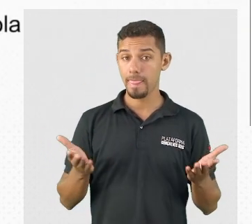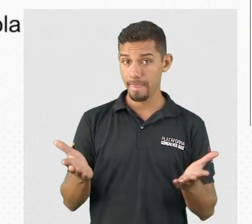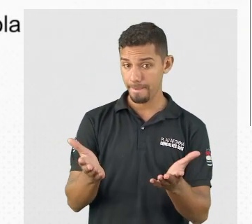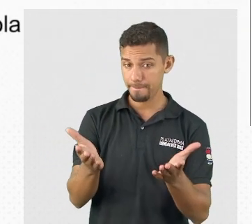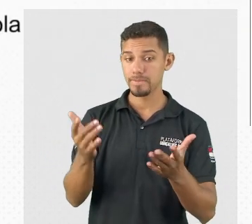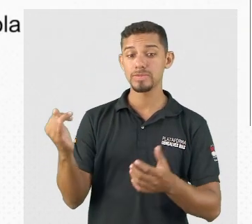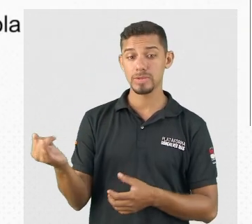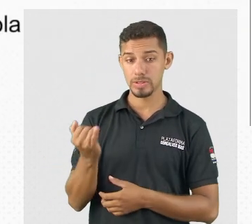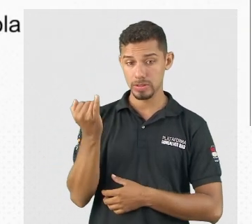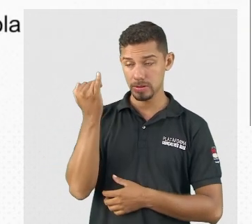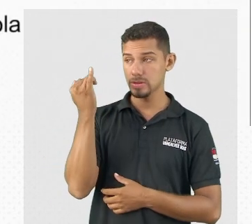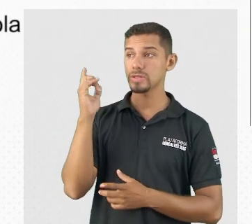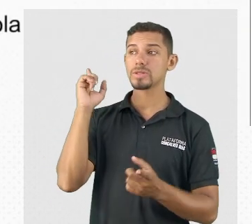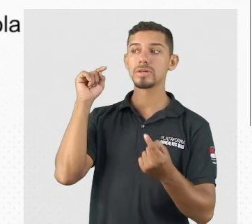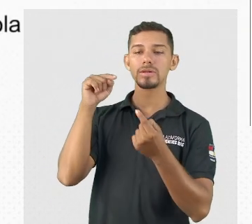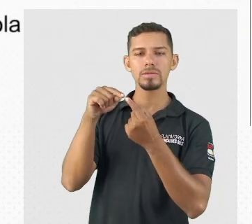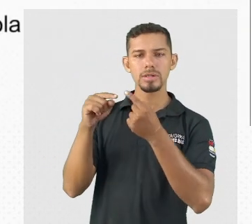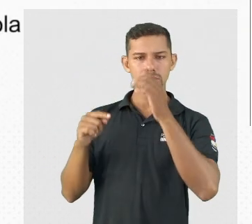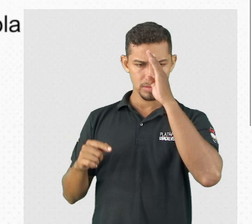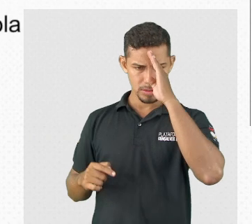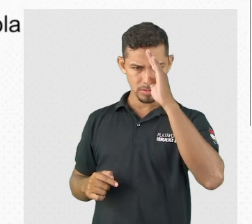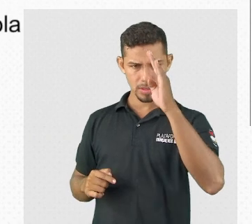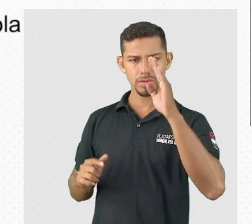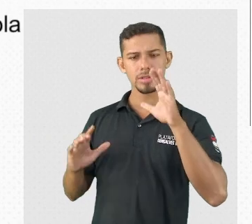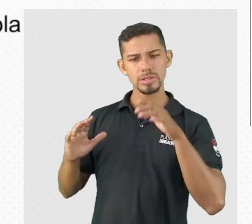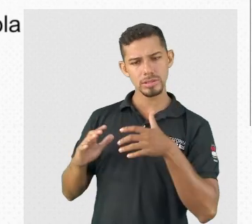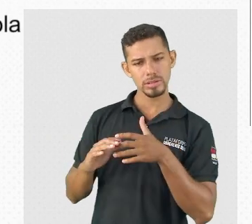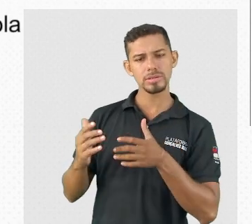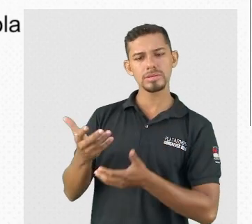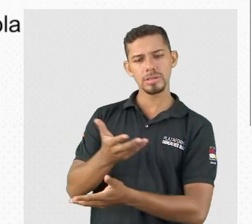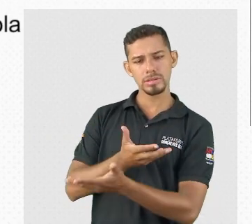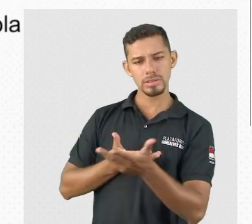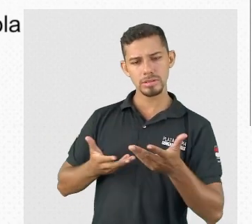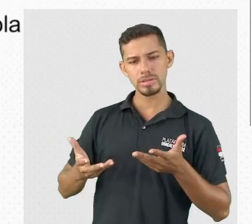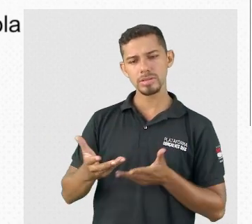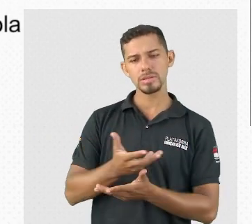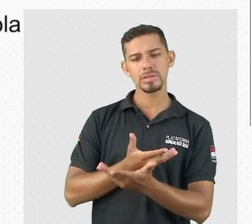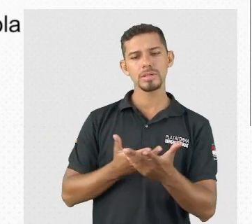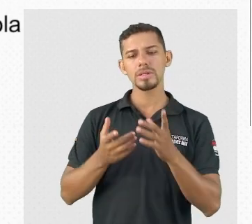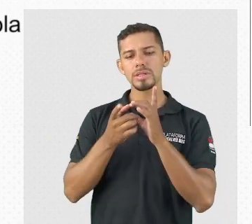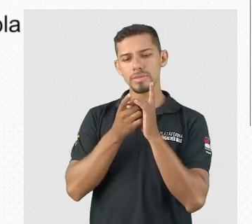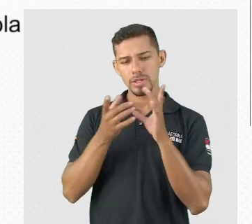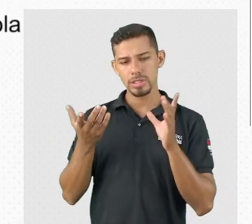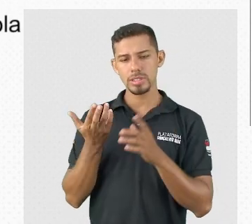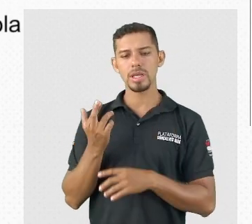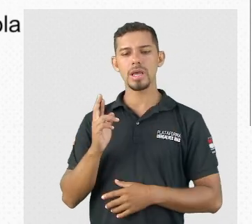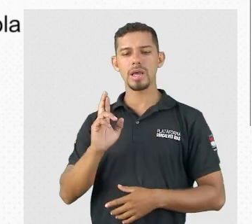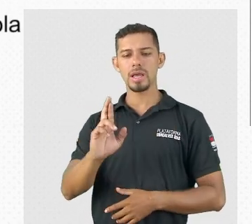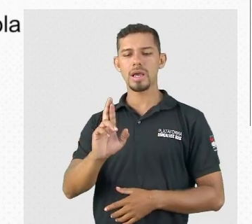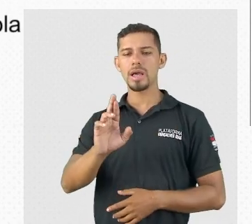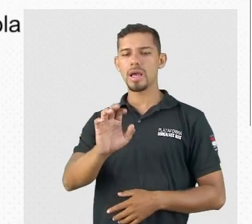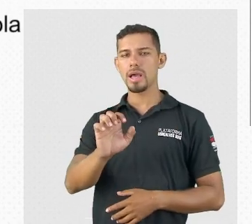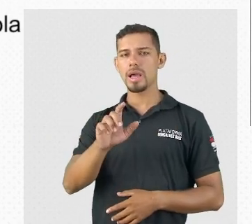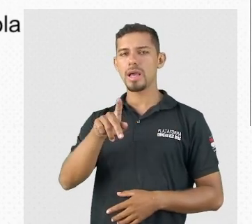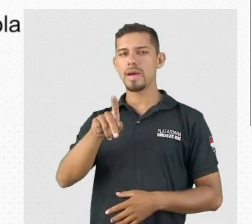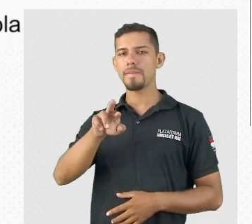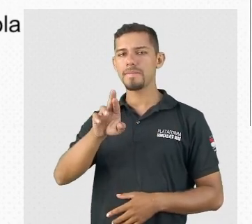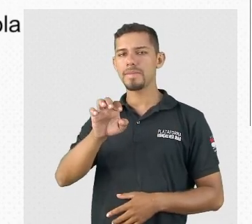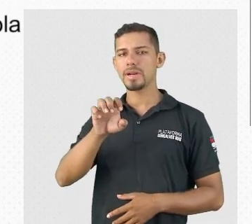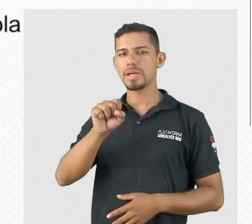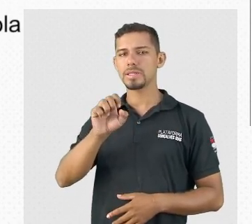como fundamento principal a participação, né? Por mais que a gente fale em democracia representativa,